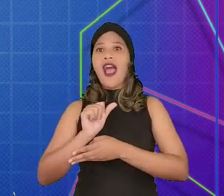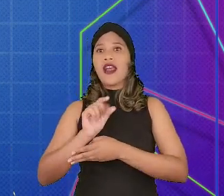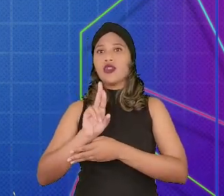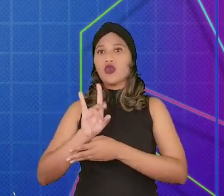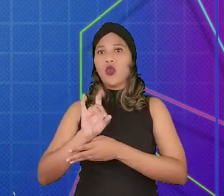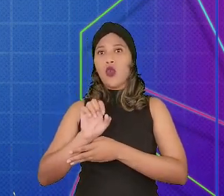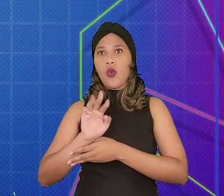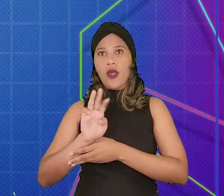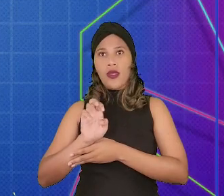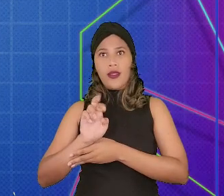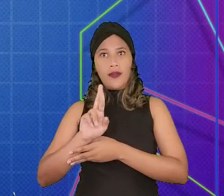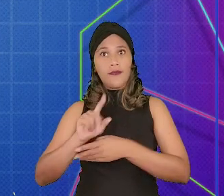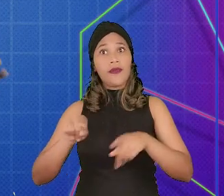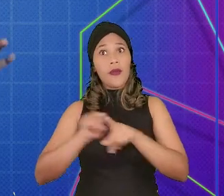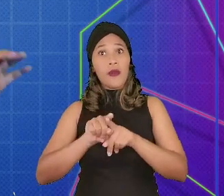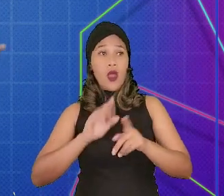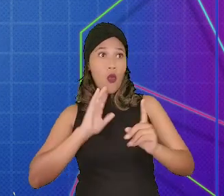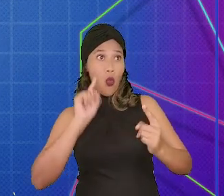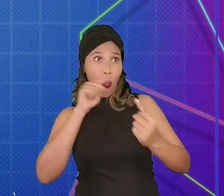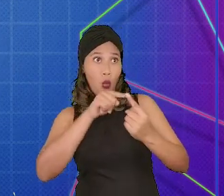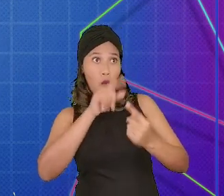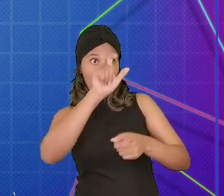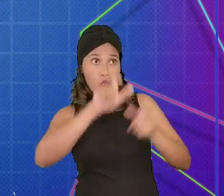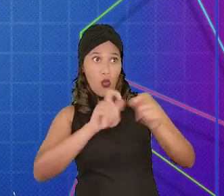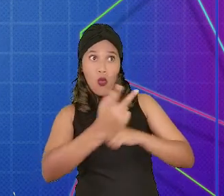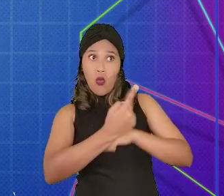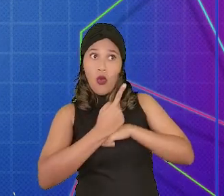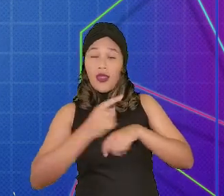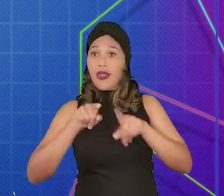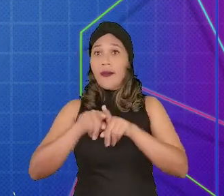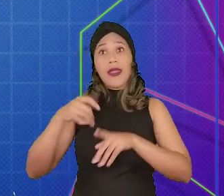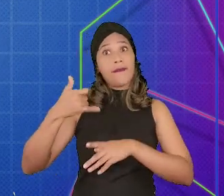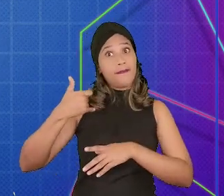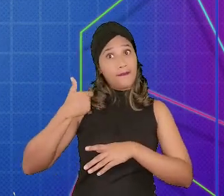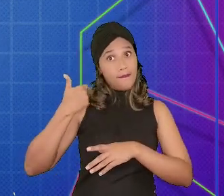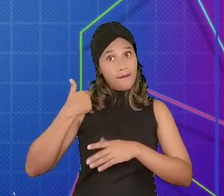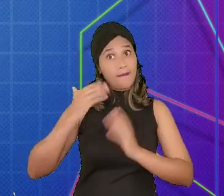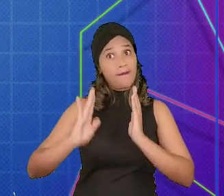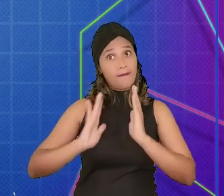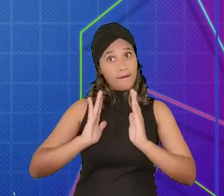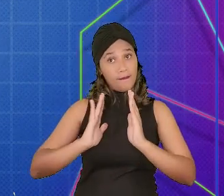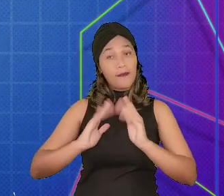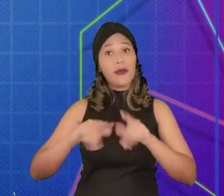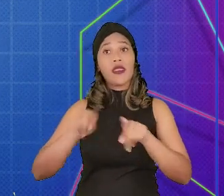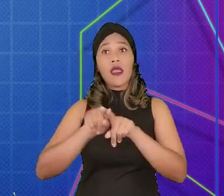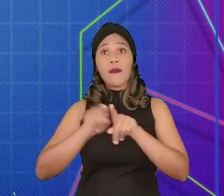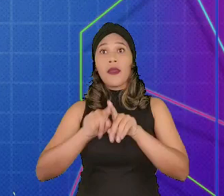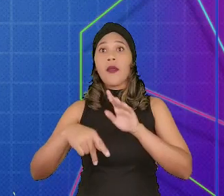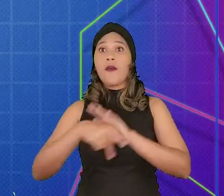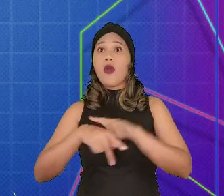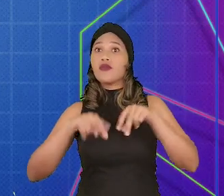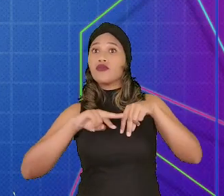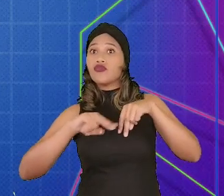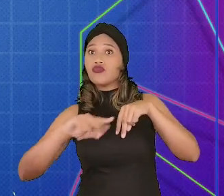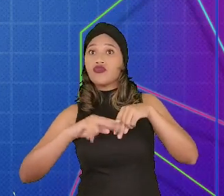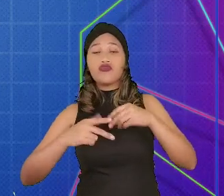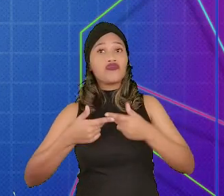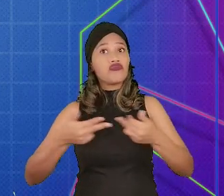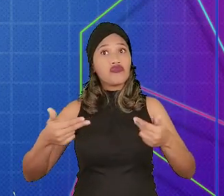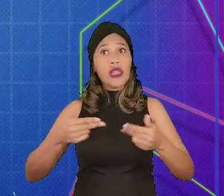a plataforma-alvo, o público-alvo, classificação etária, o gênero, licenças